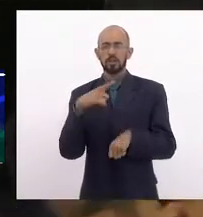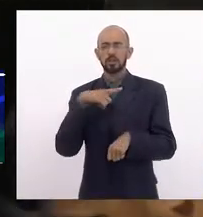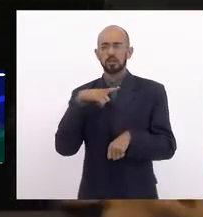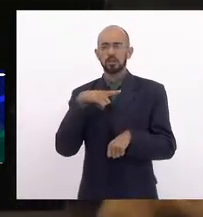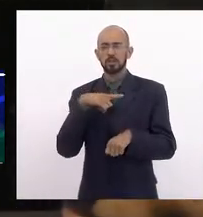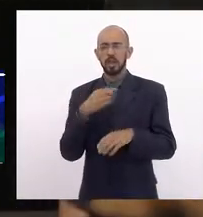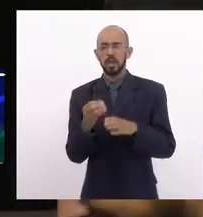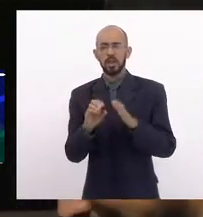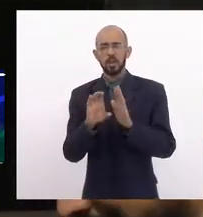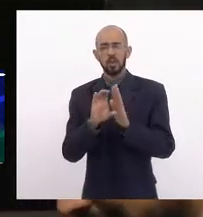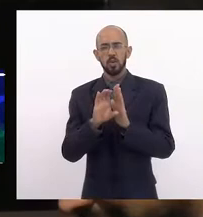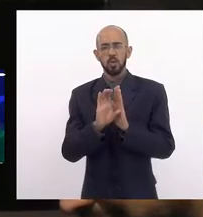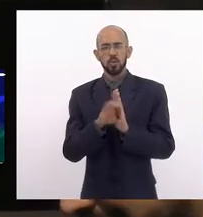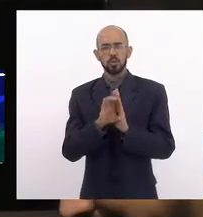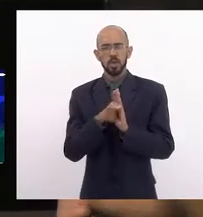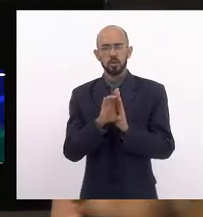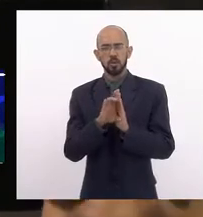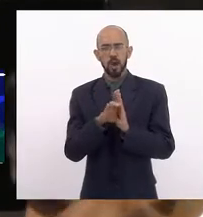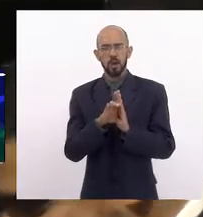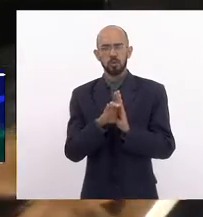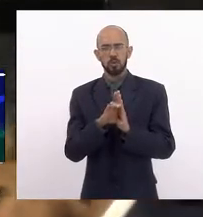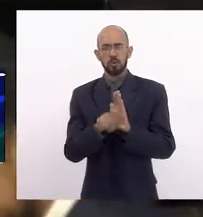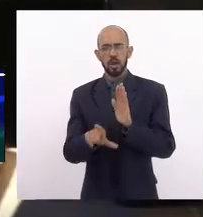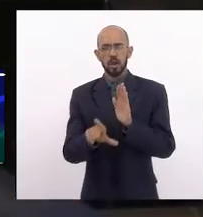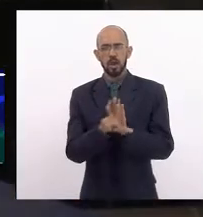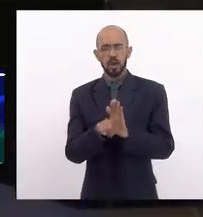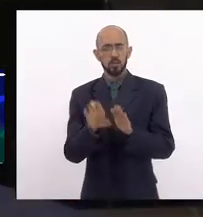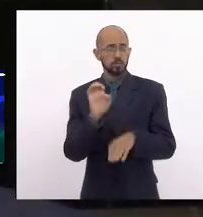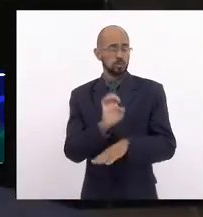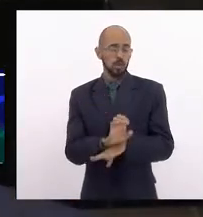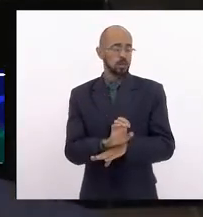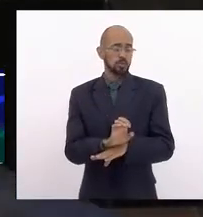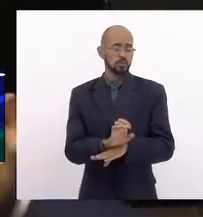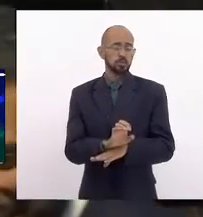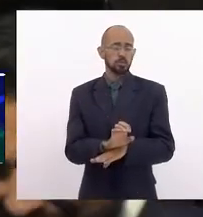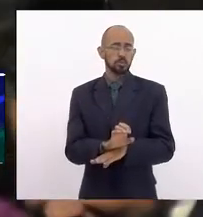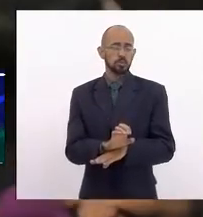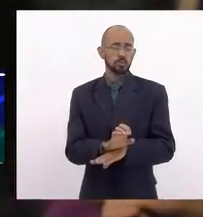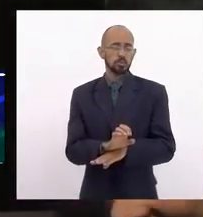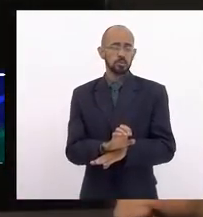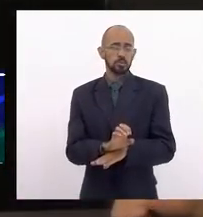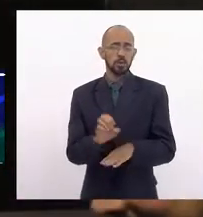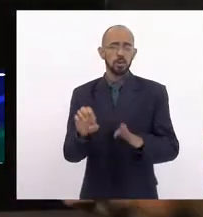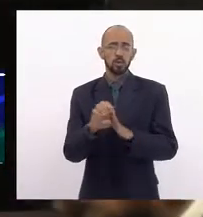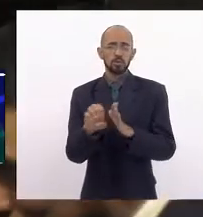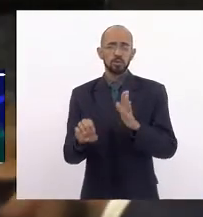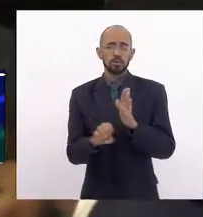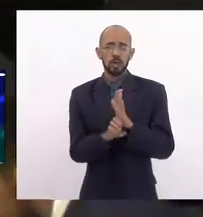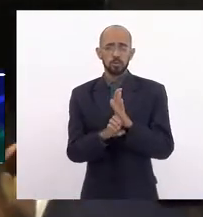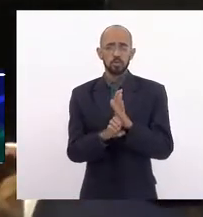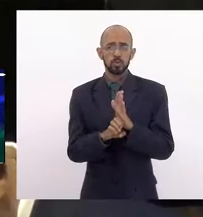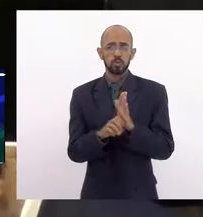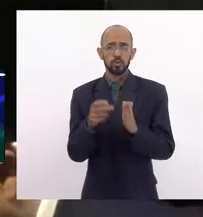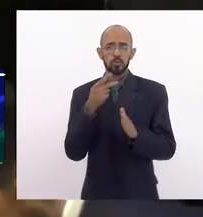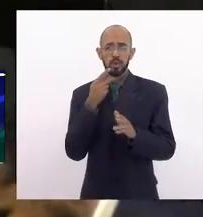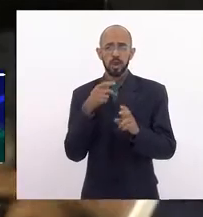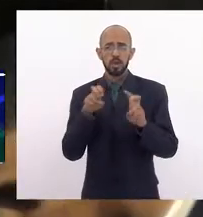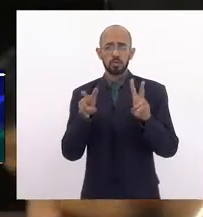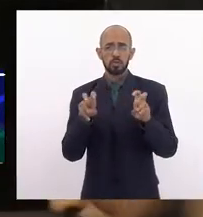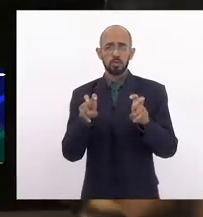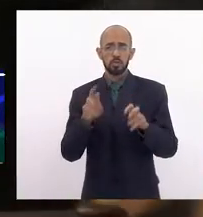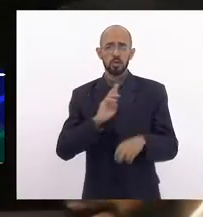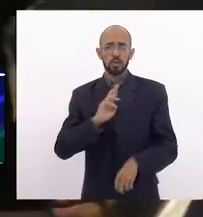definido na lei estadual no estatuto que trata da